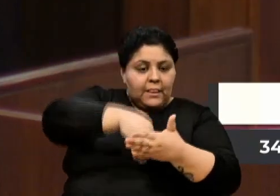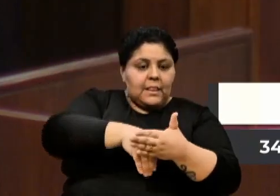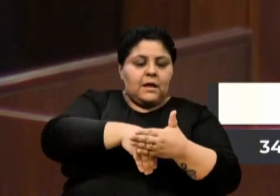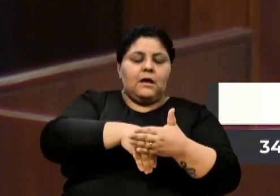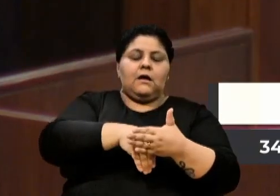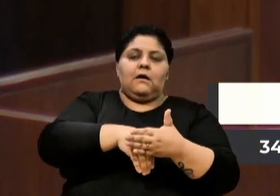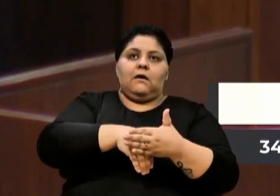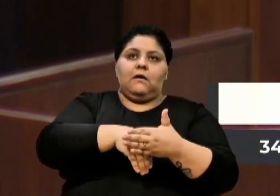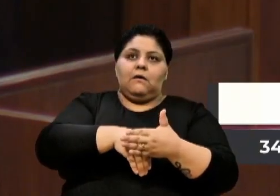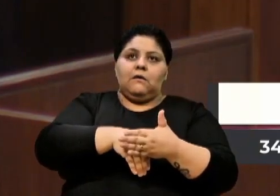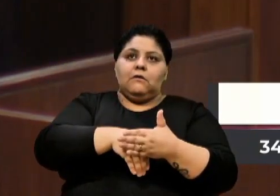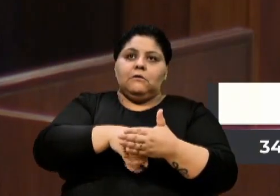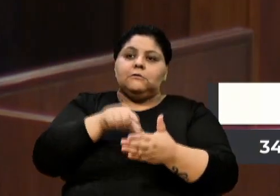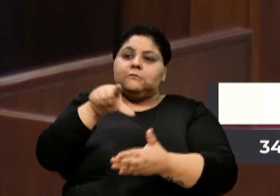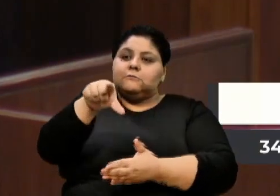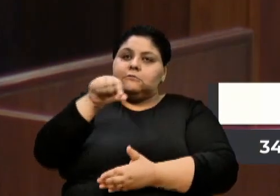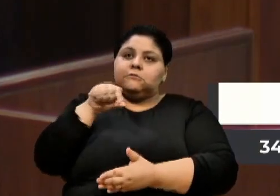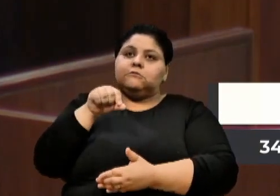uma indicação com o número